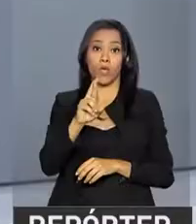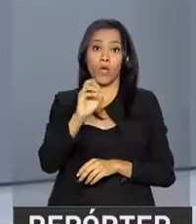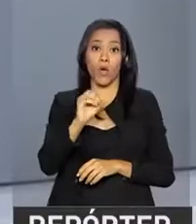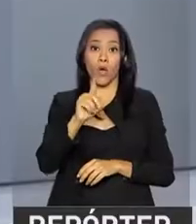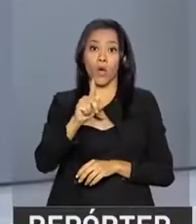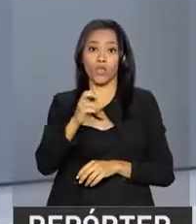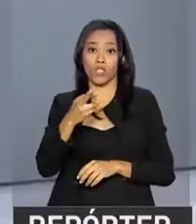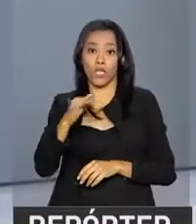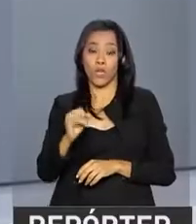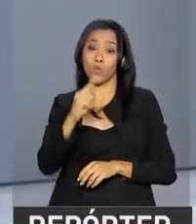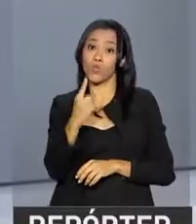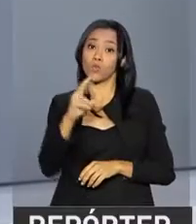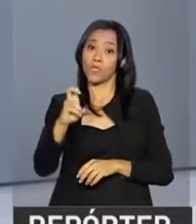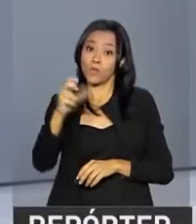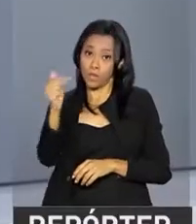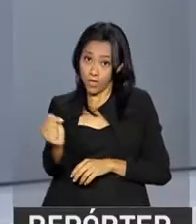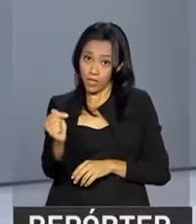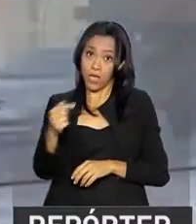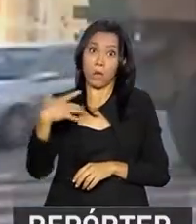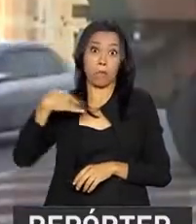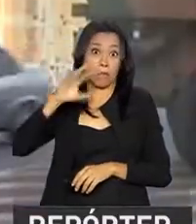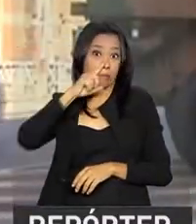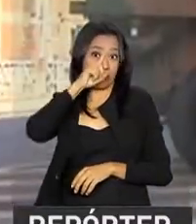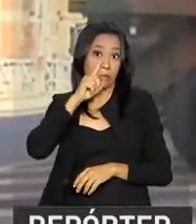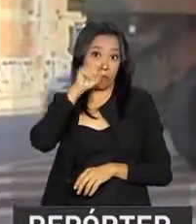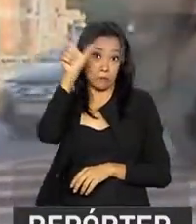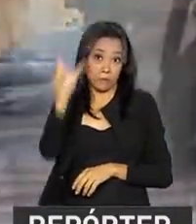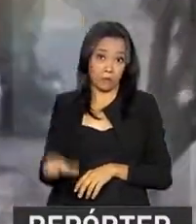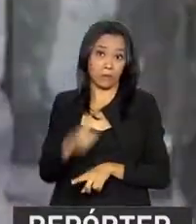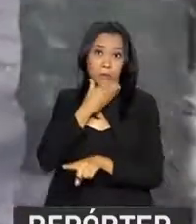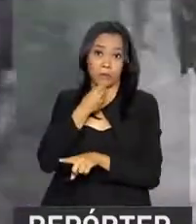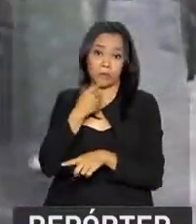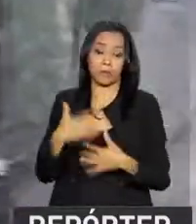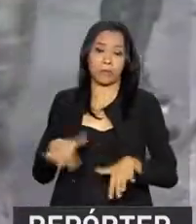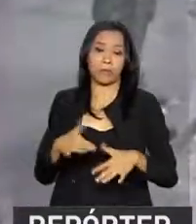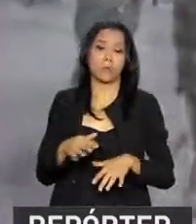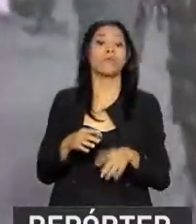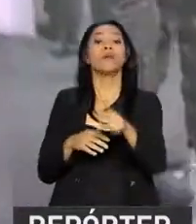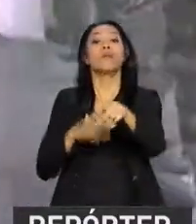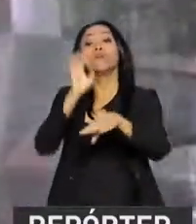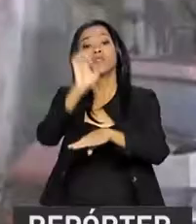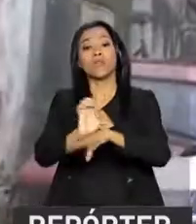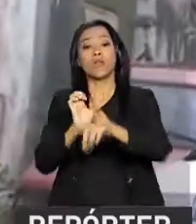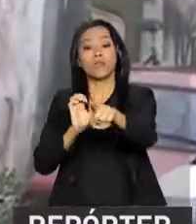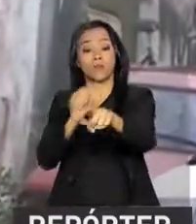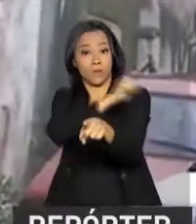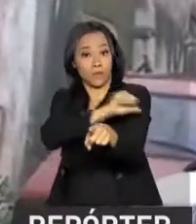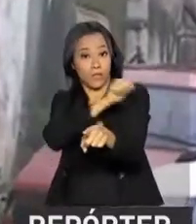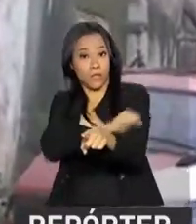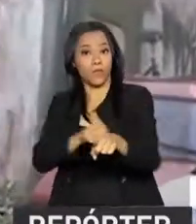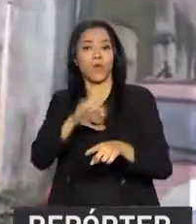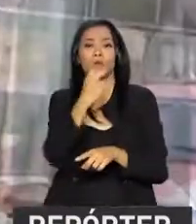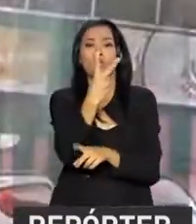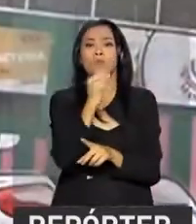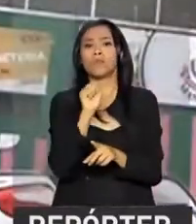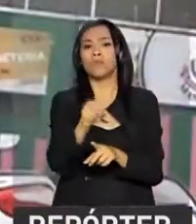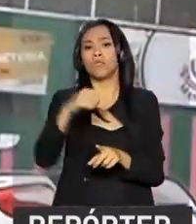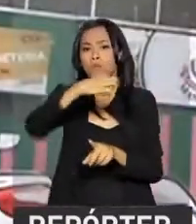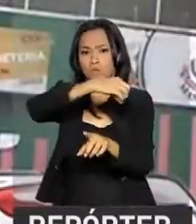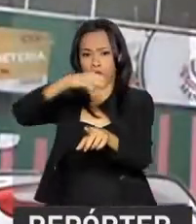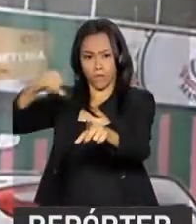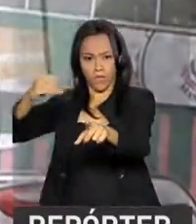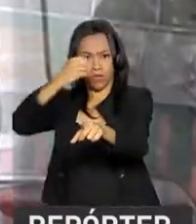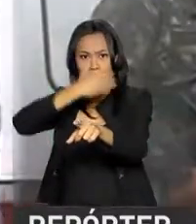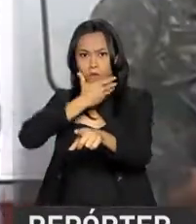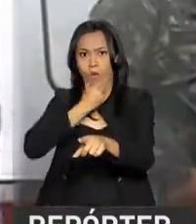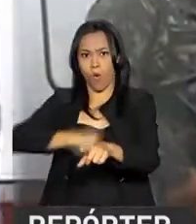mais procurados da cidade as ações no rio de janeiro contam com cerca de 2.900 homens das